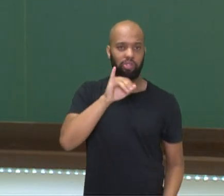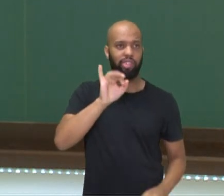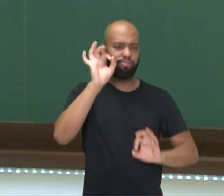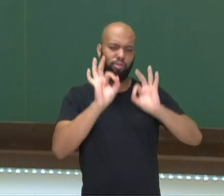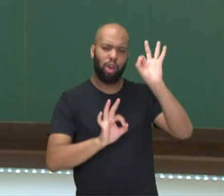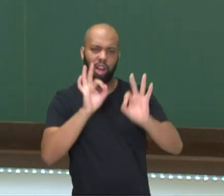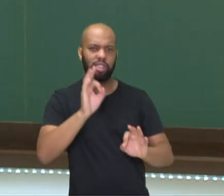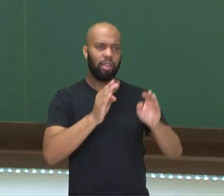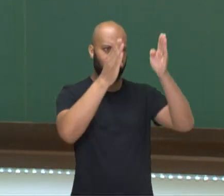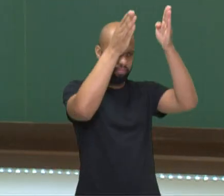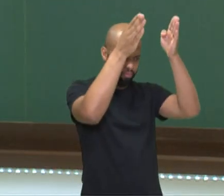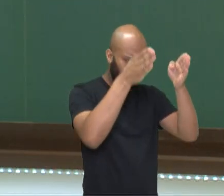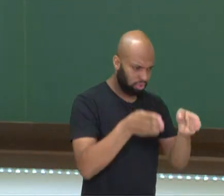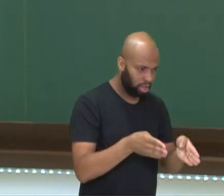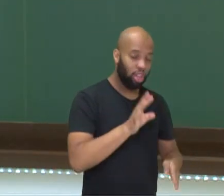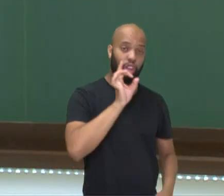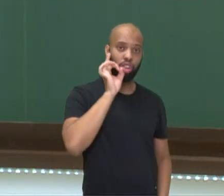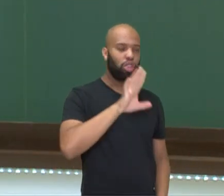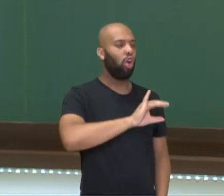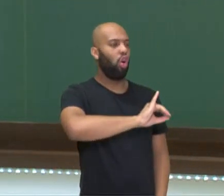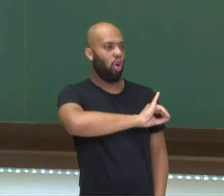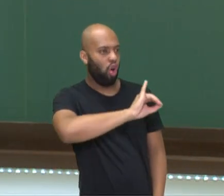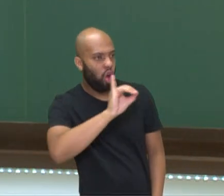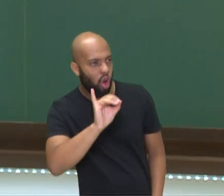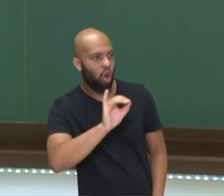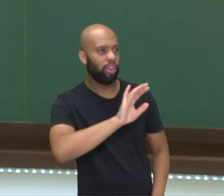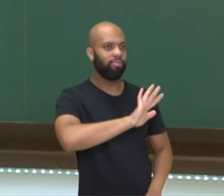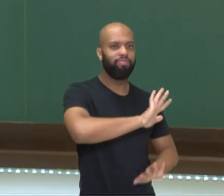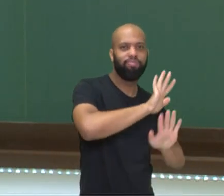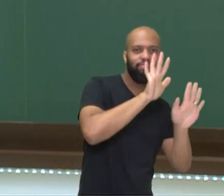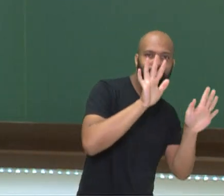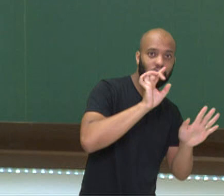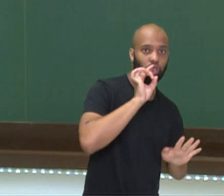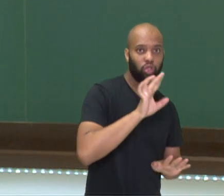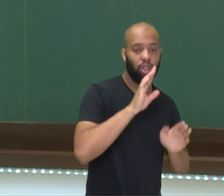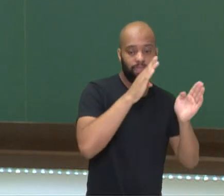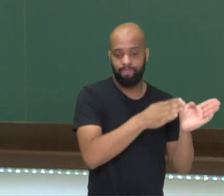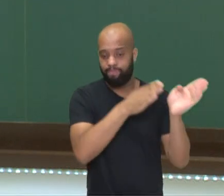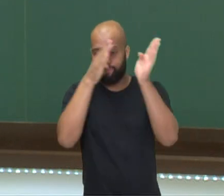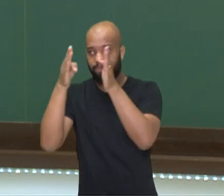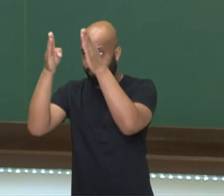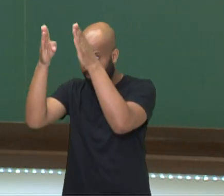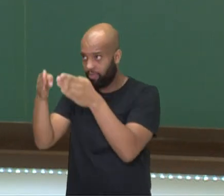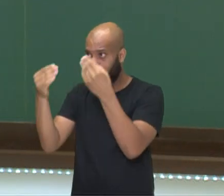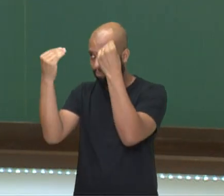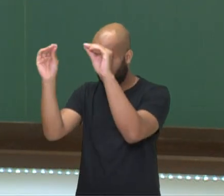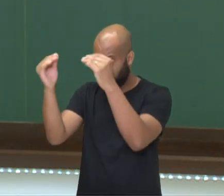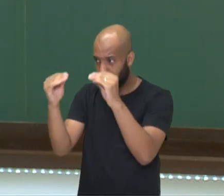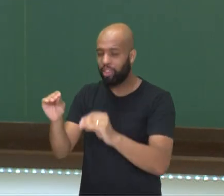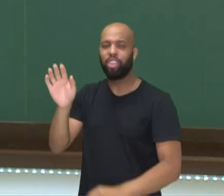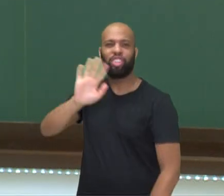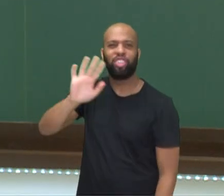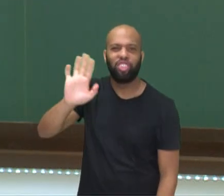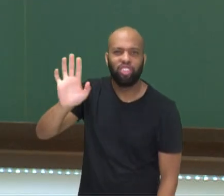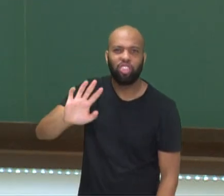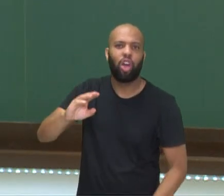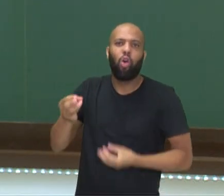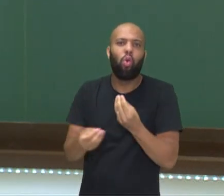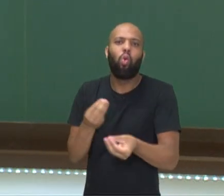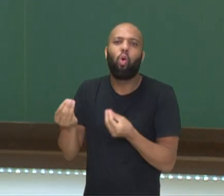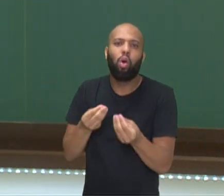vão separar aí no caderno de vocês qual é a parte das saudações e a parte